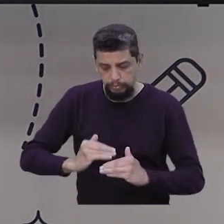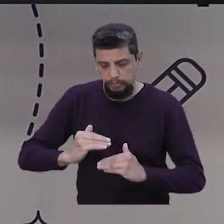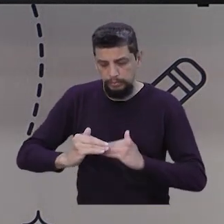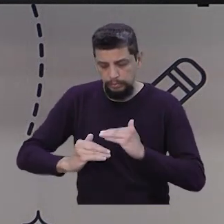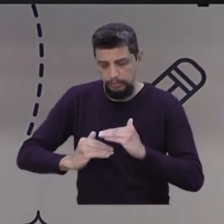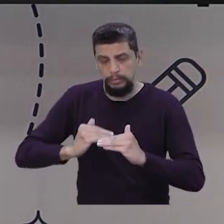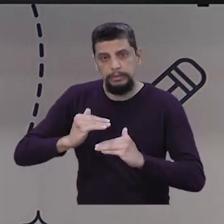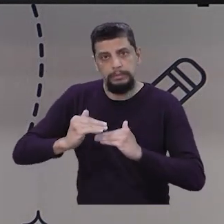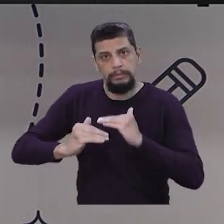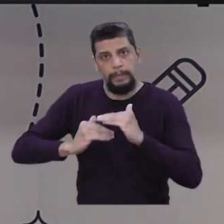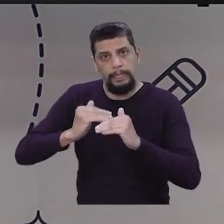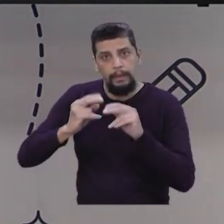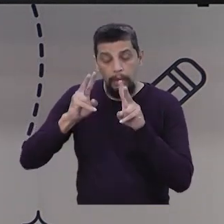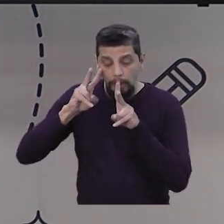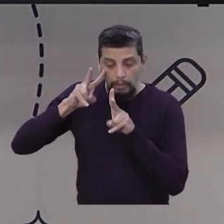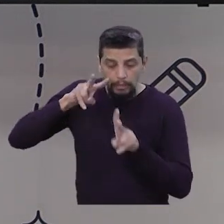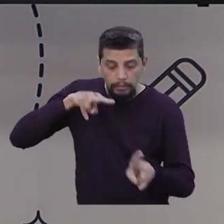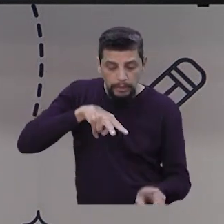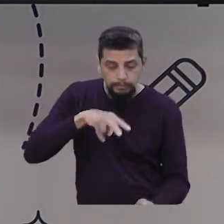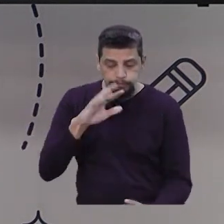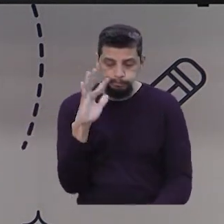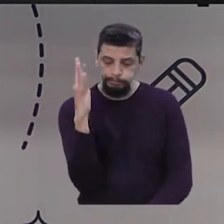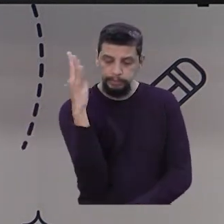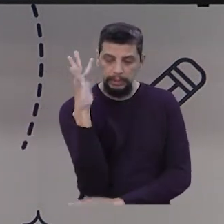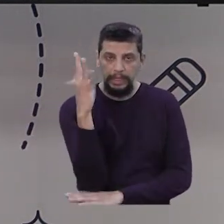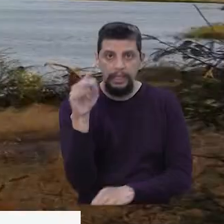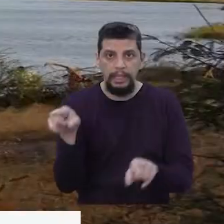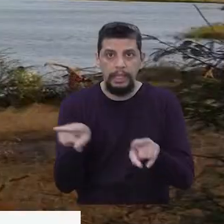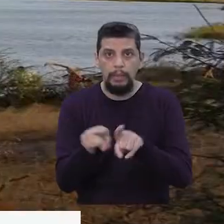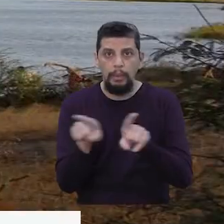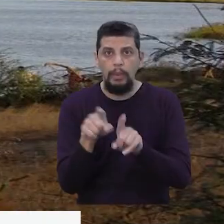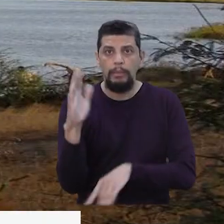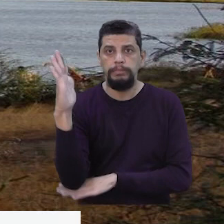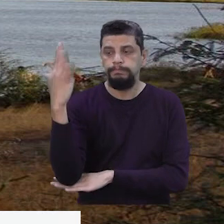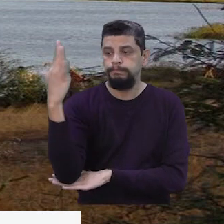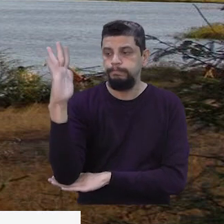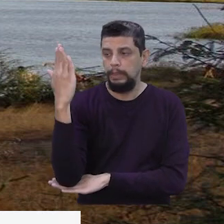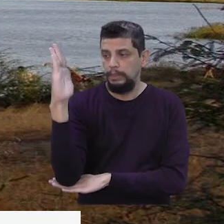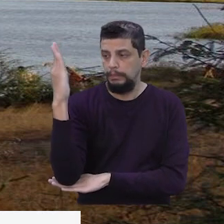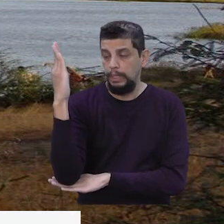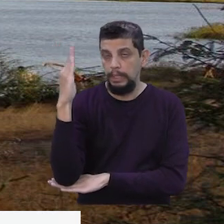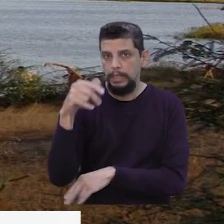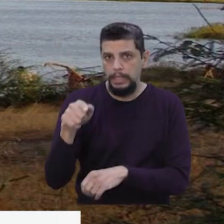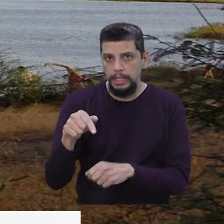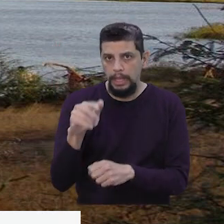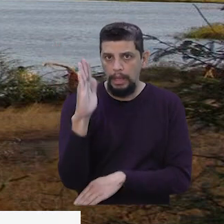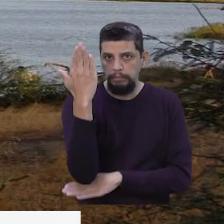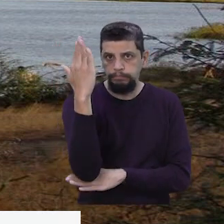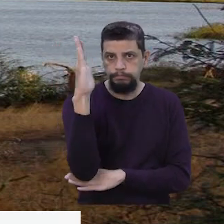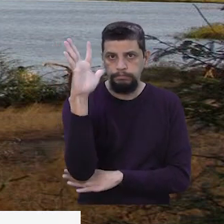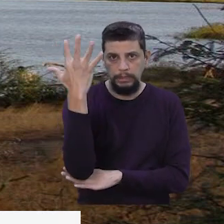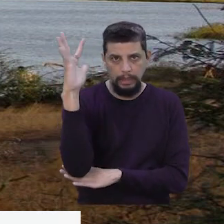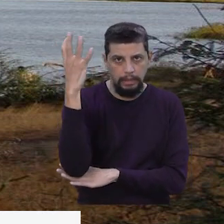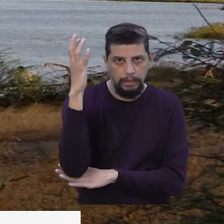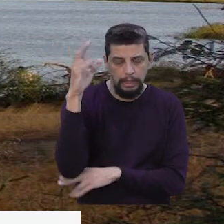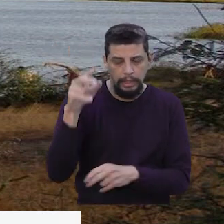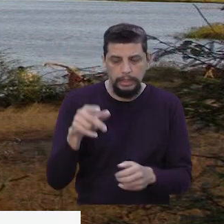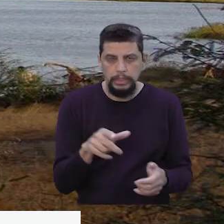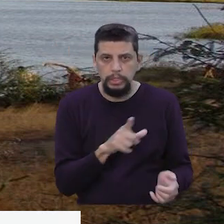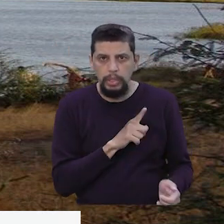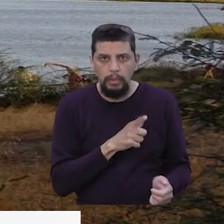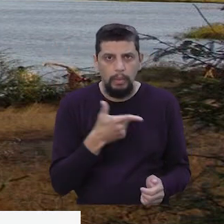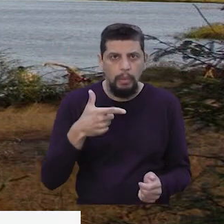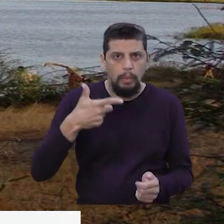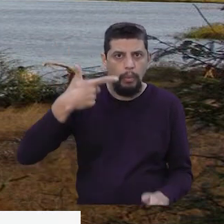crescimento olhando para o rio, como se fosse um espelho. E ao perceber que ao lado